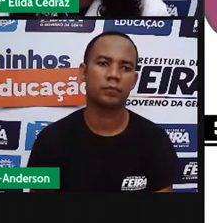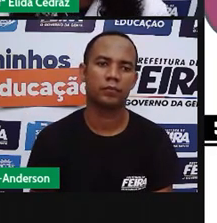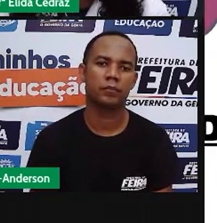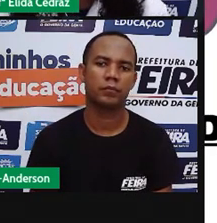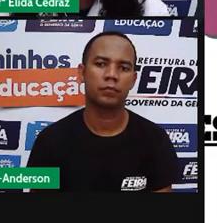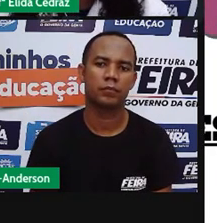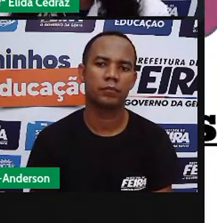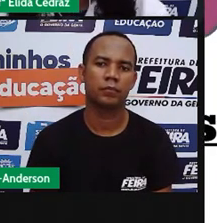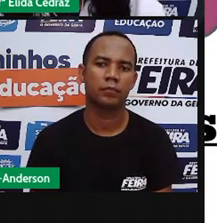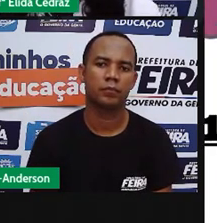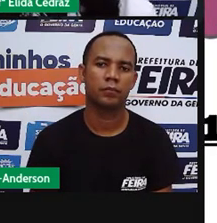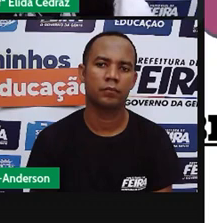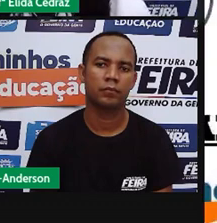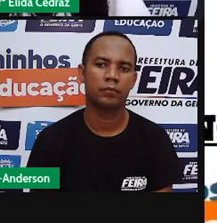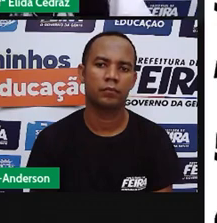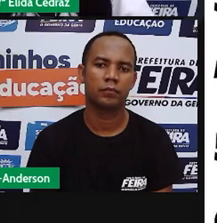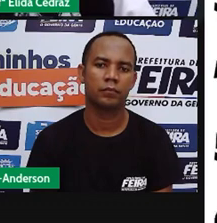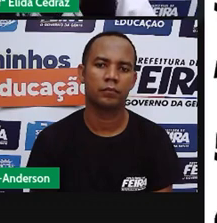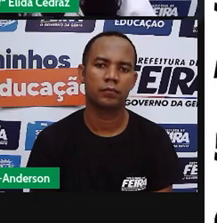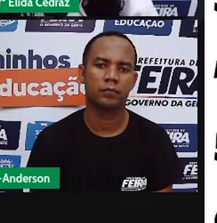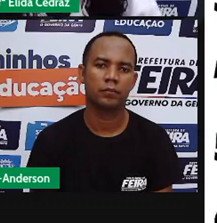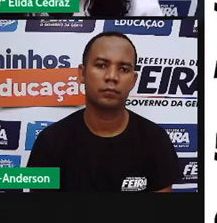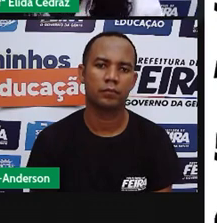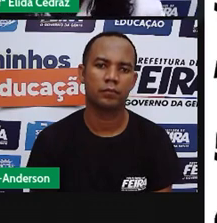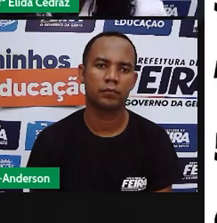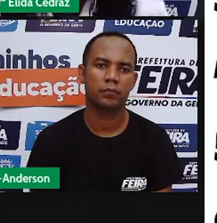corretamente. Bom,